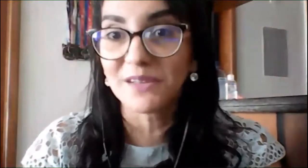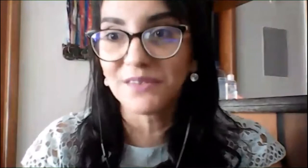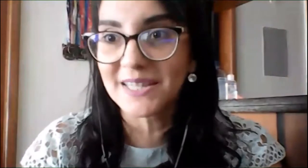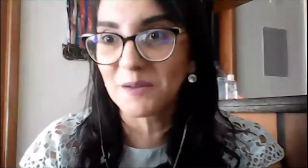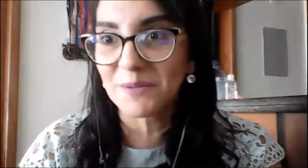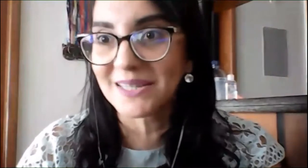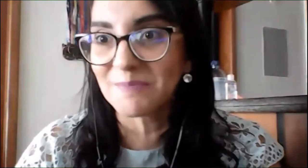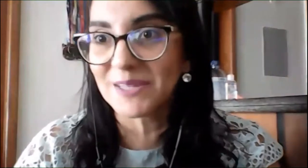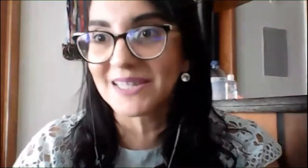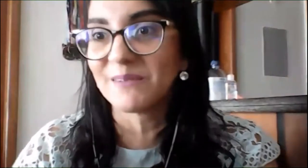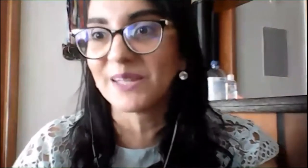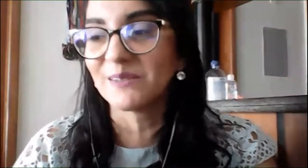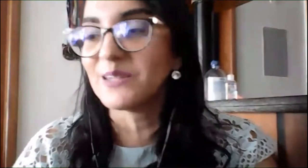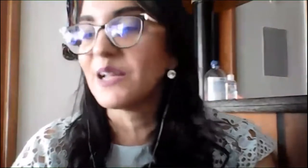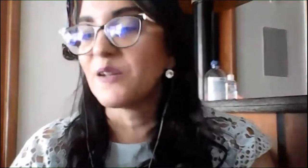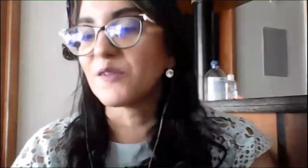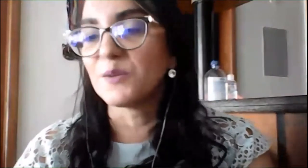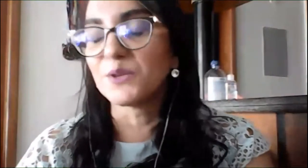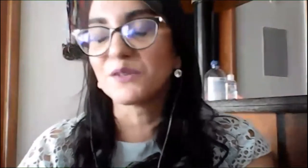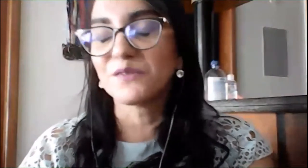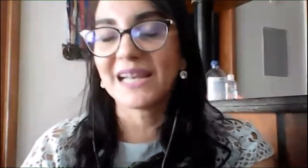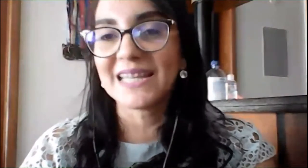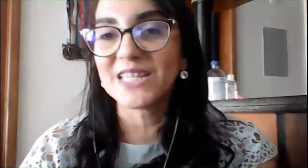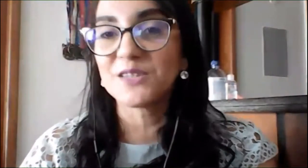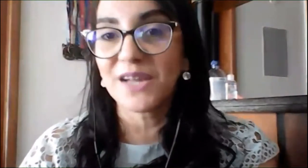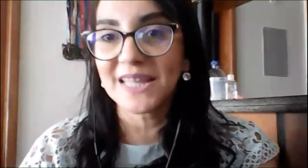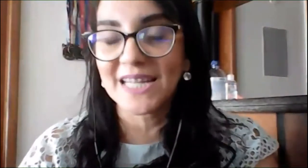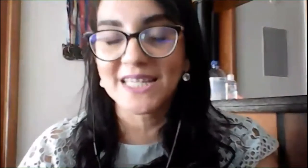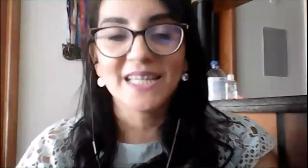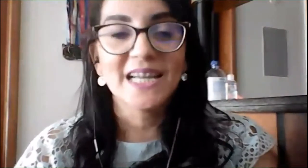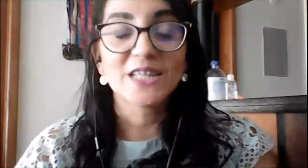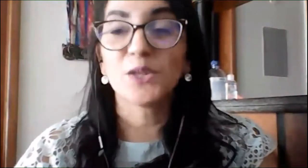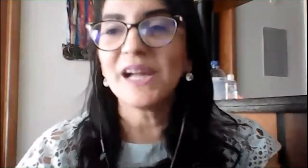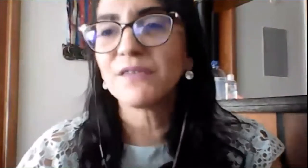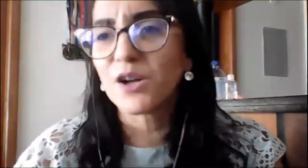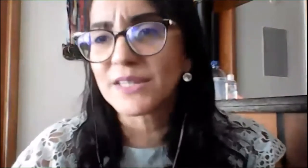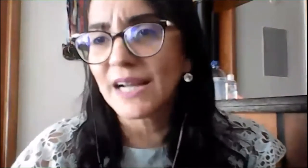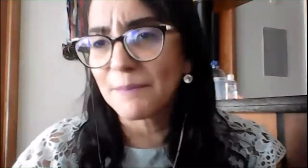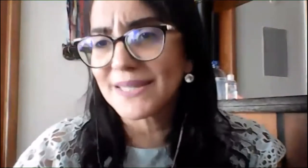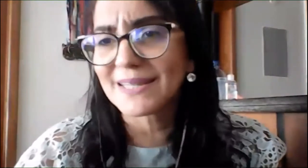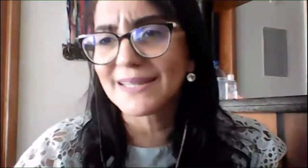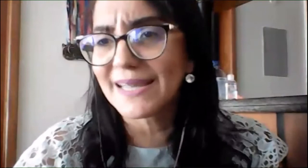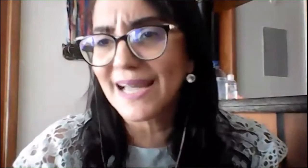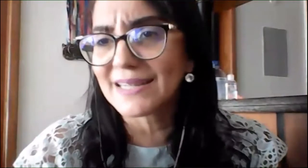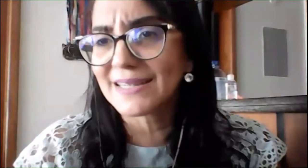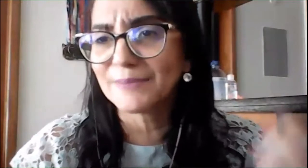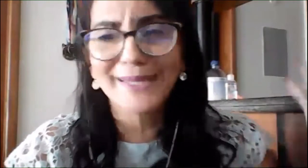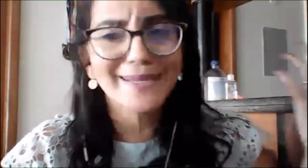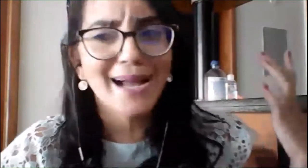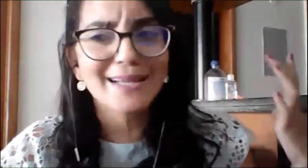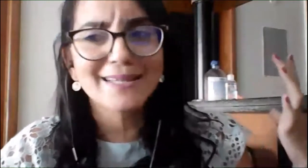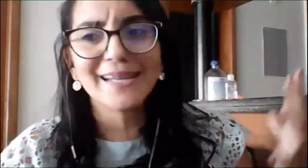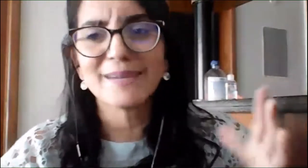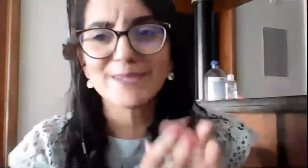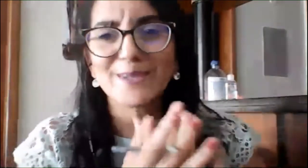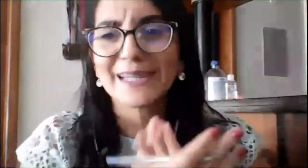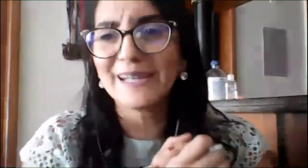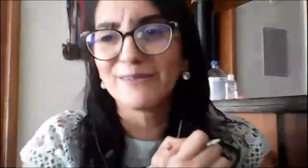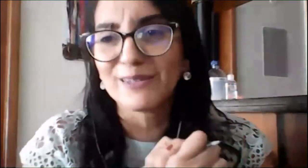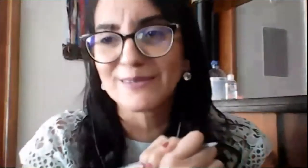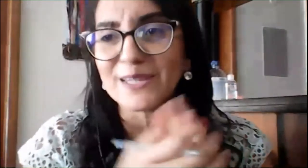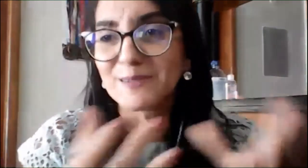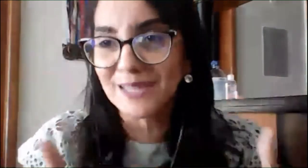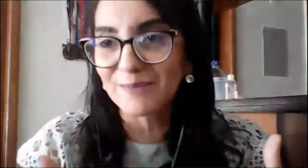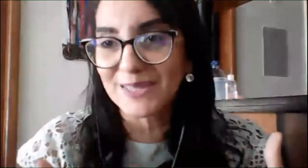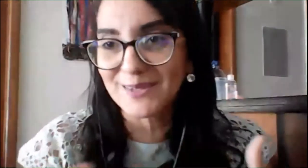É a segunda vez que eu participo desse evento, fico muito feliz, de verdade. Tô nervosa, apesar de ser em casa, na minha casa, né? A pessoa